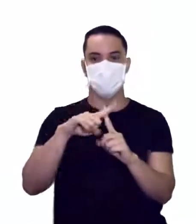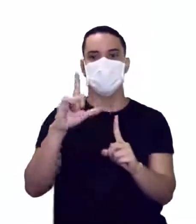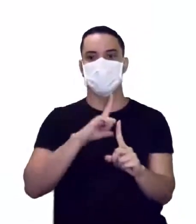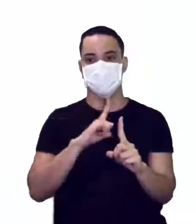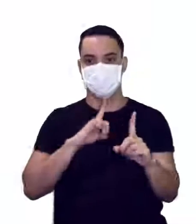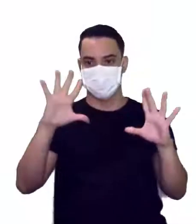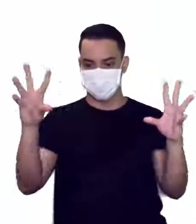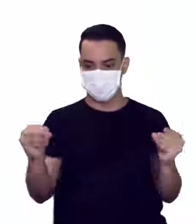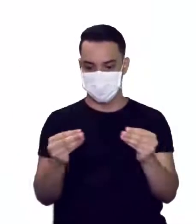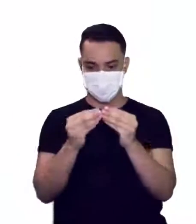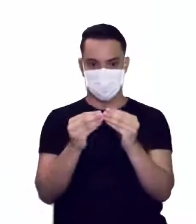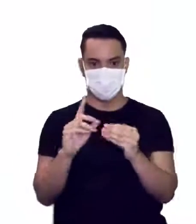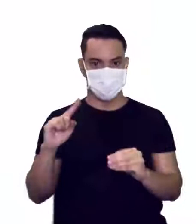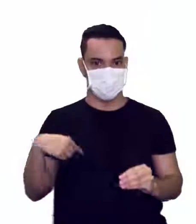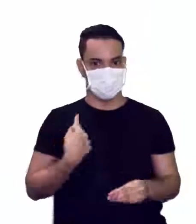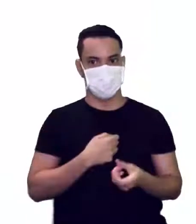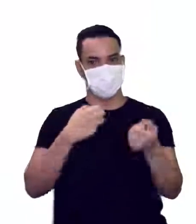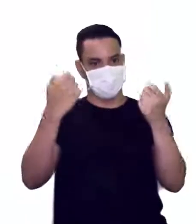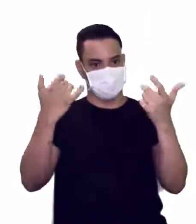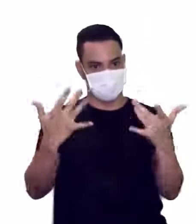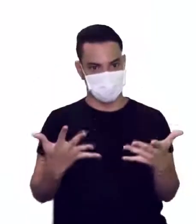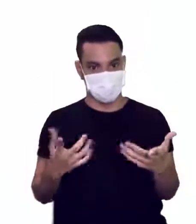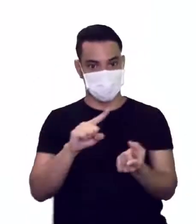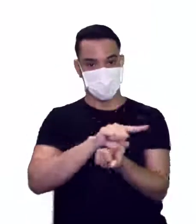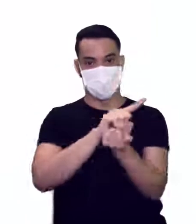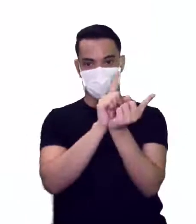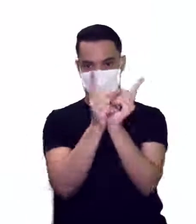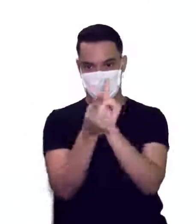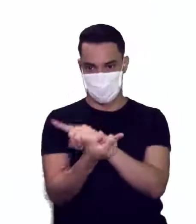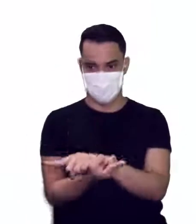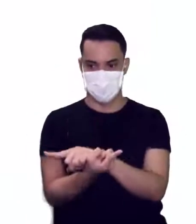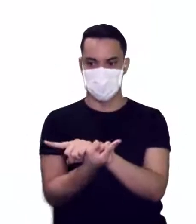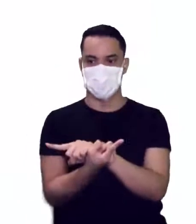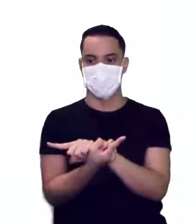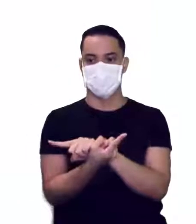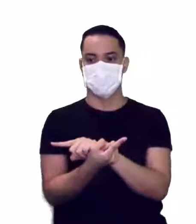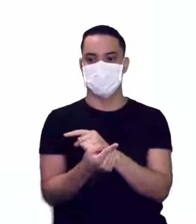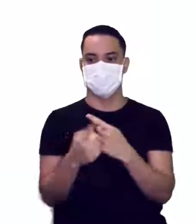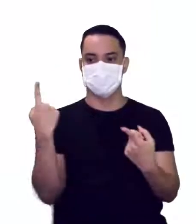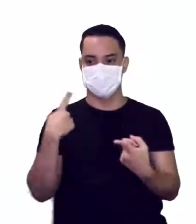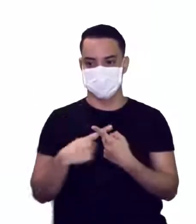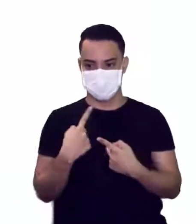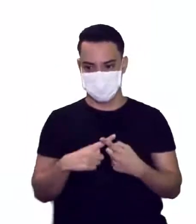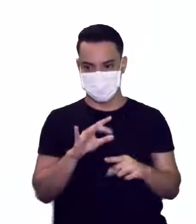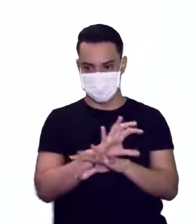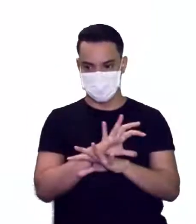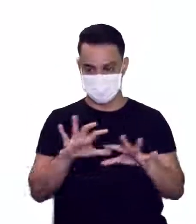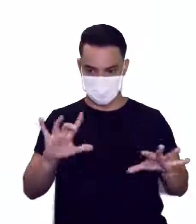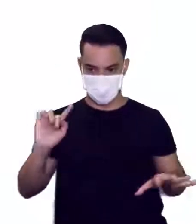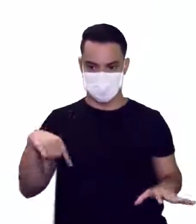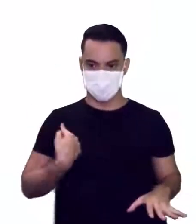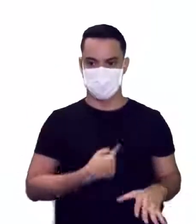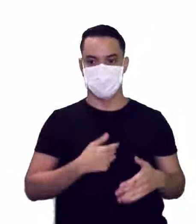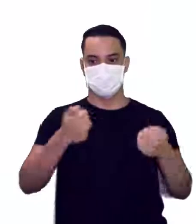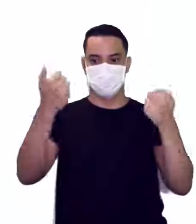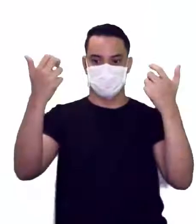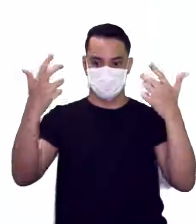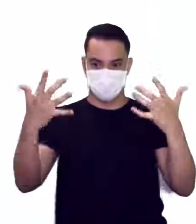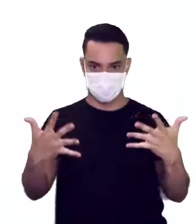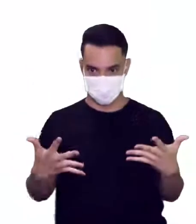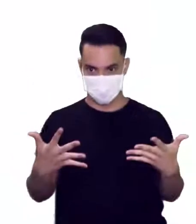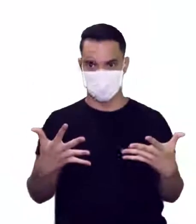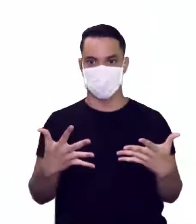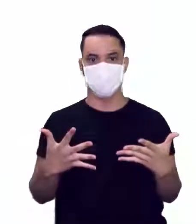que possuem efeitos elétricos contrários, ok? Desta forma, definiu-se que a carga elétrica